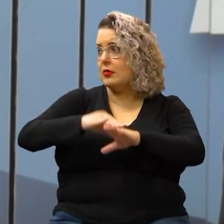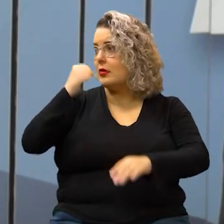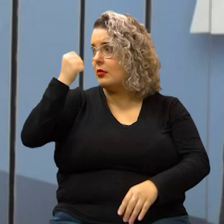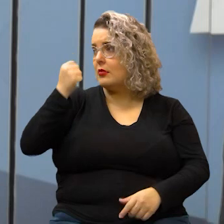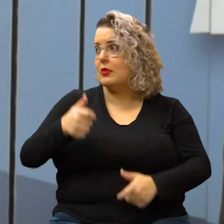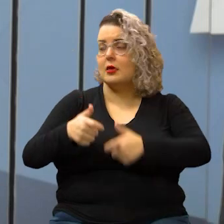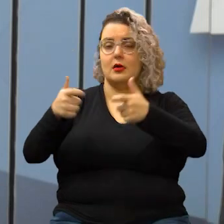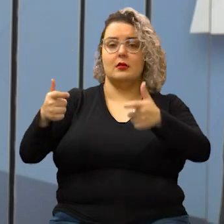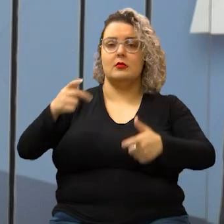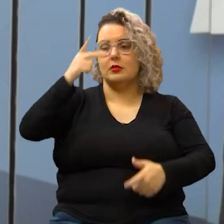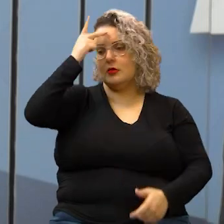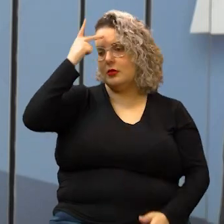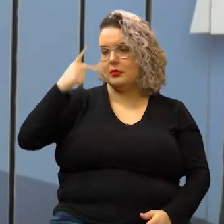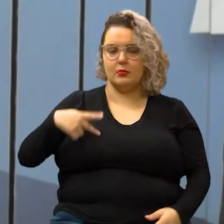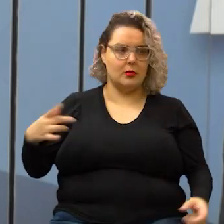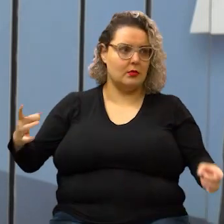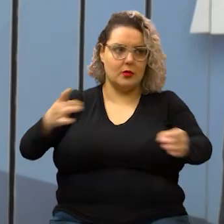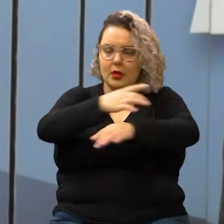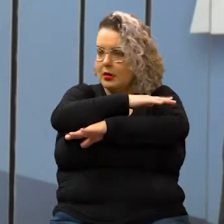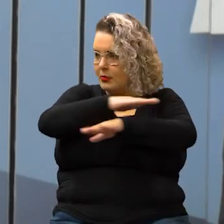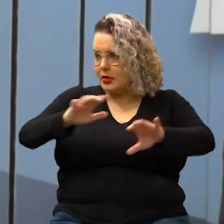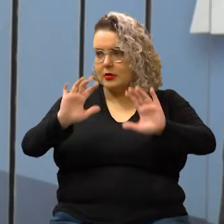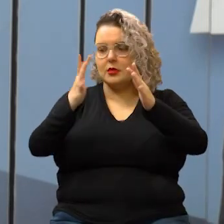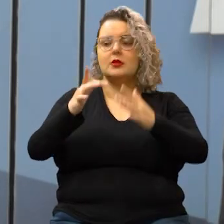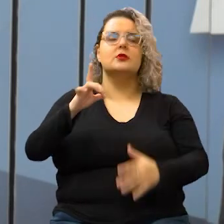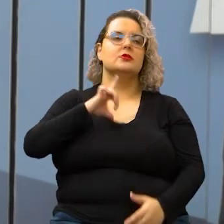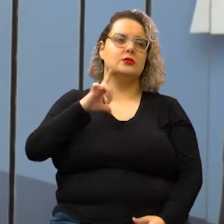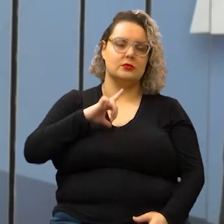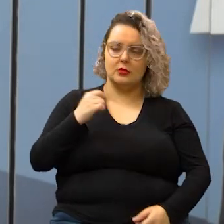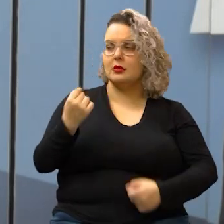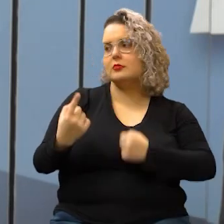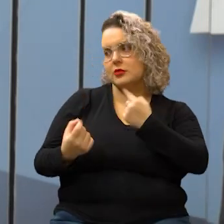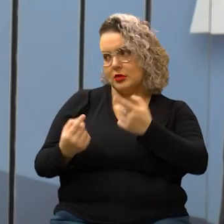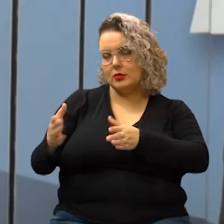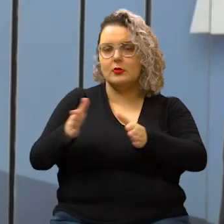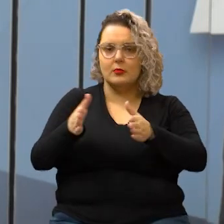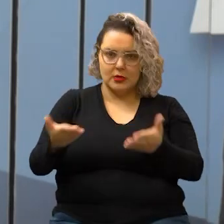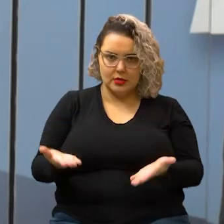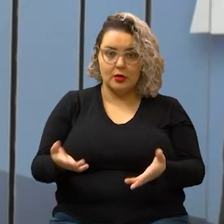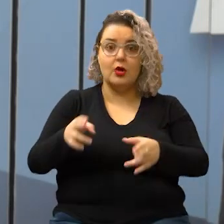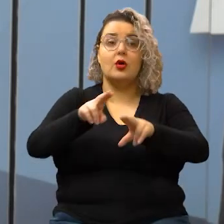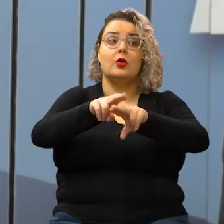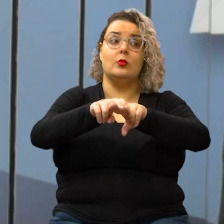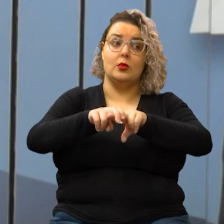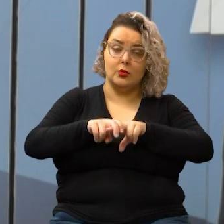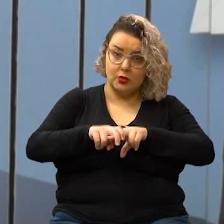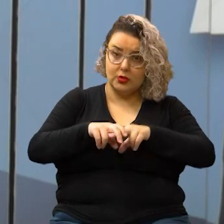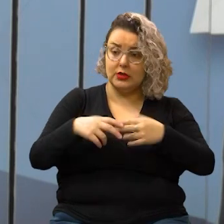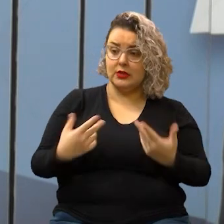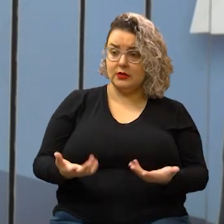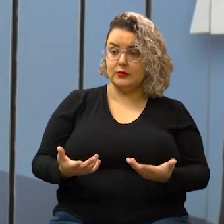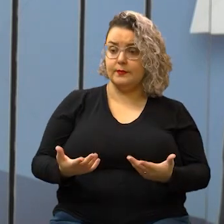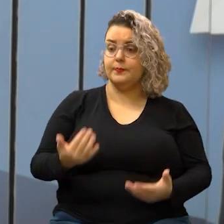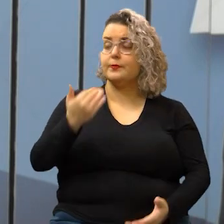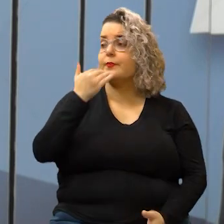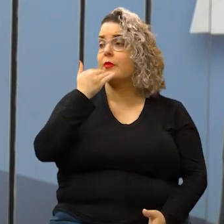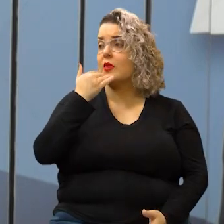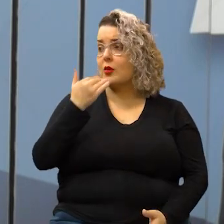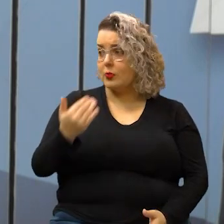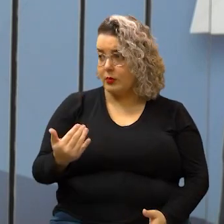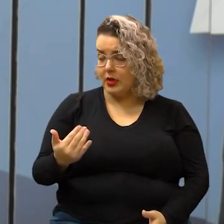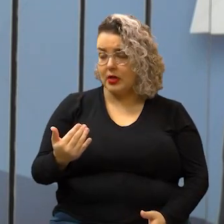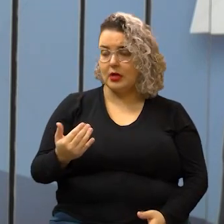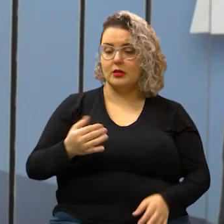como o próprio encerramento da festa. Já tivemos, inclusive, algumas situações assim. Então, é por isso que a gente pede para que